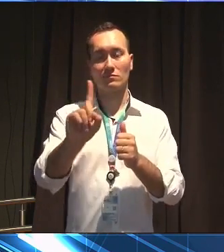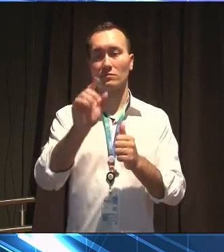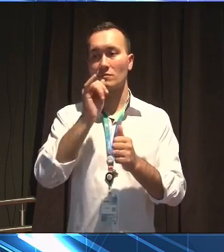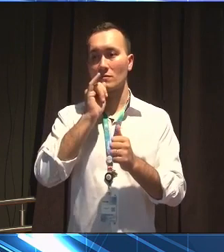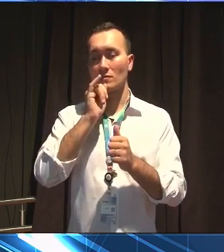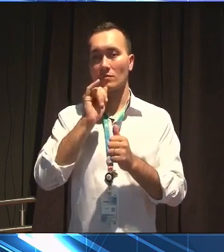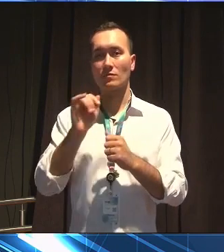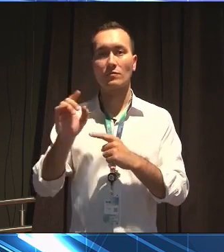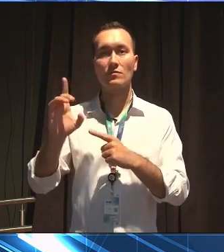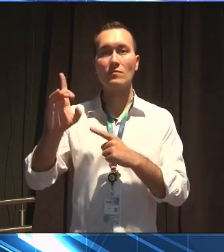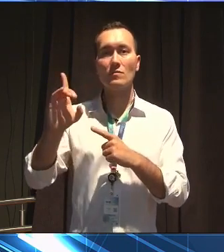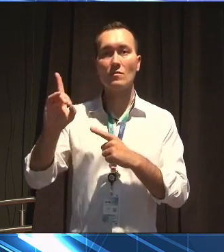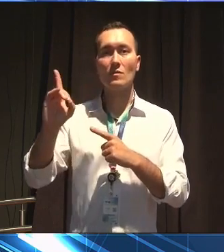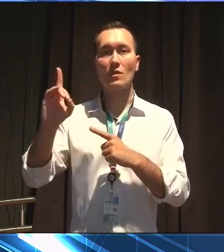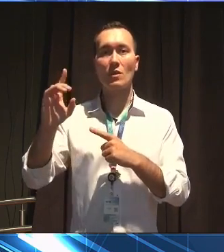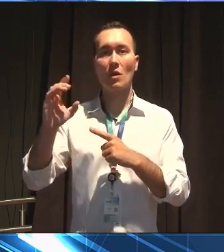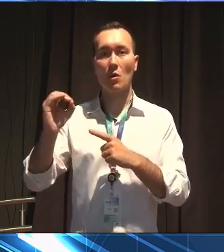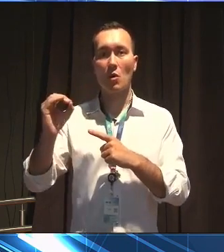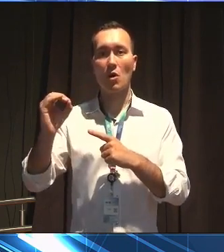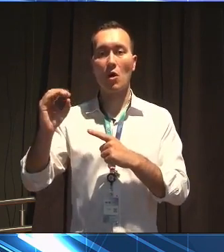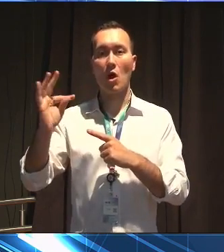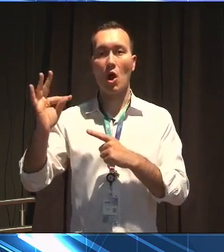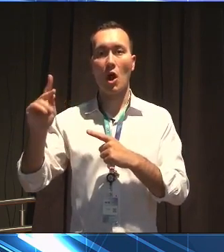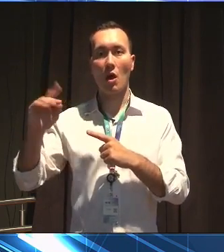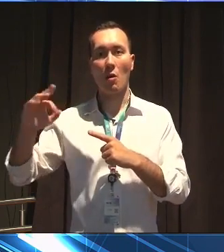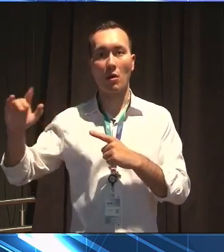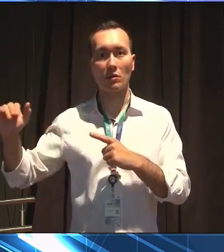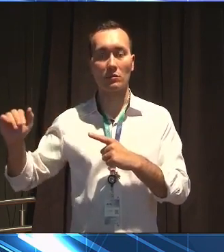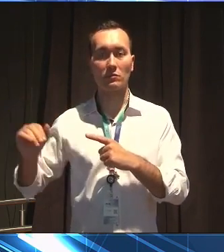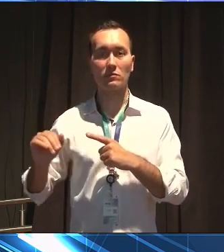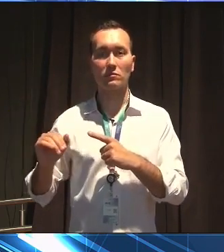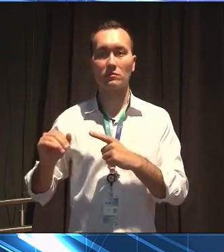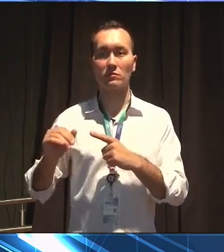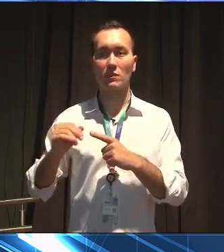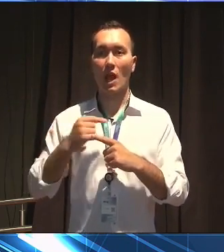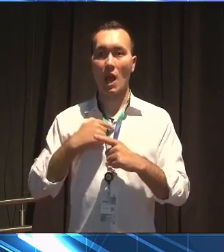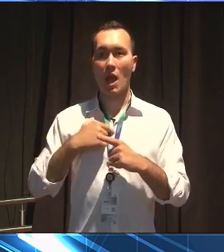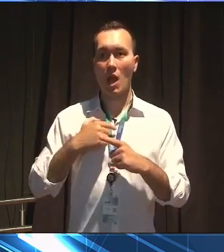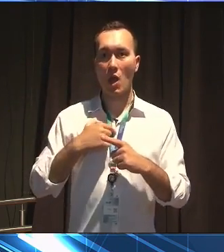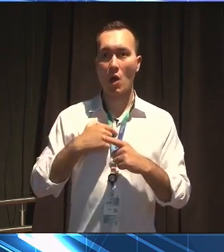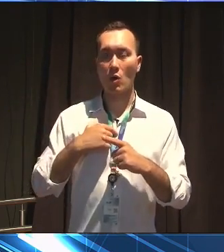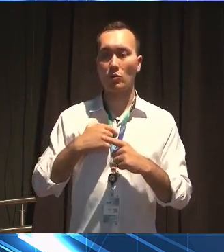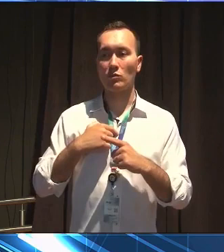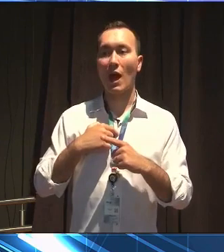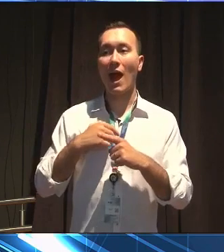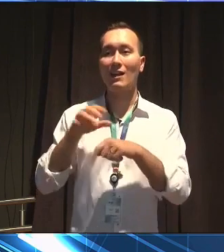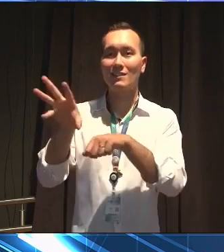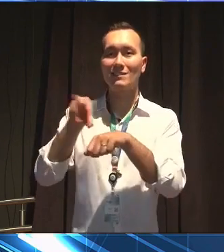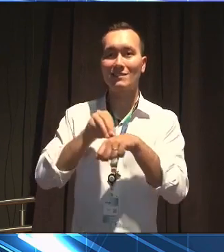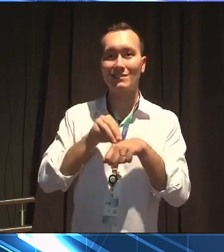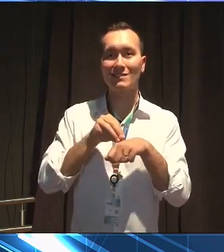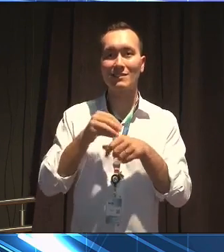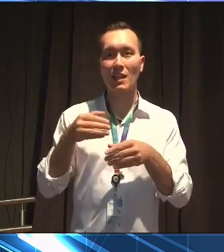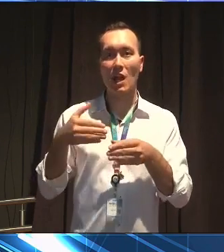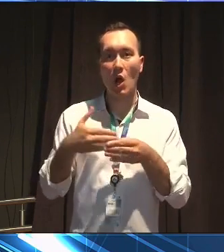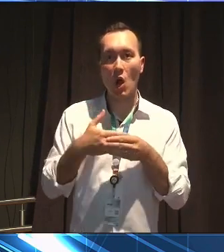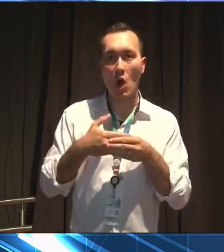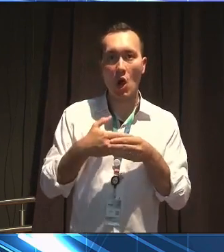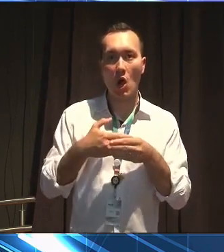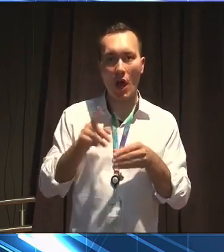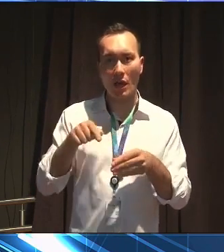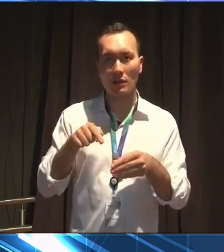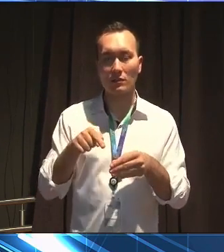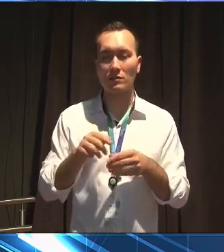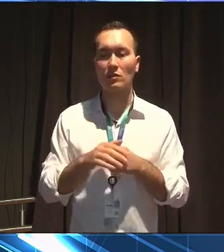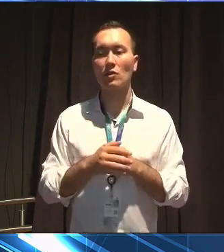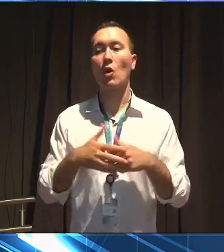.NET MVC, eu vou usar cookies? Se eu estiver usando um Node, utilizando uma biblioteca,